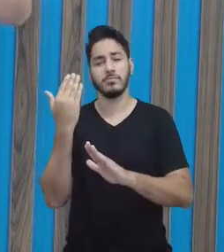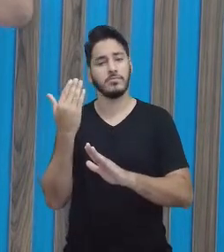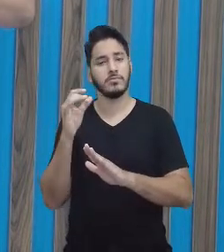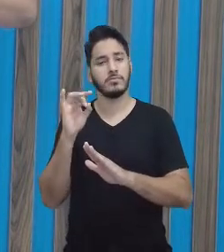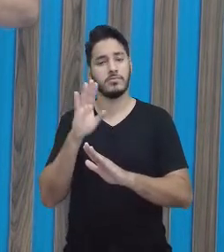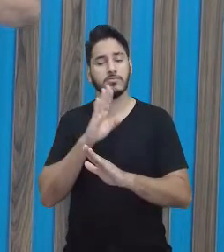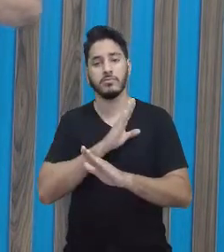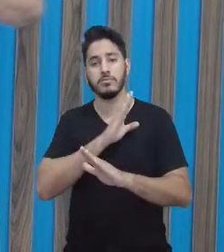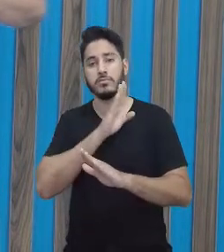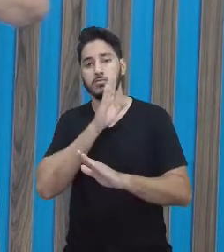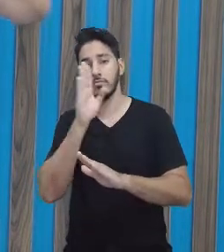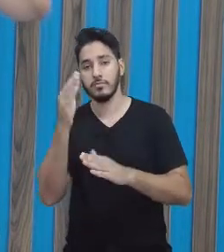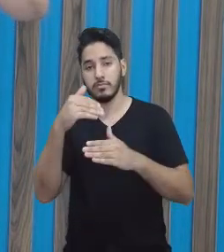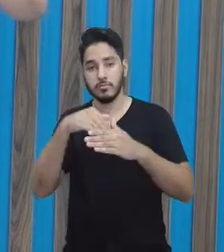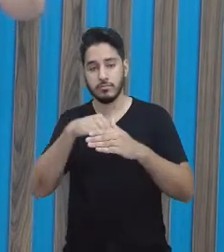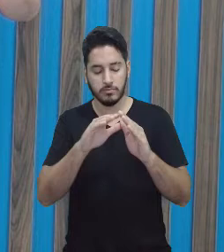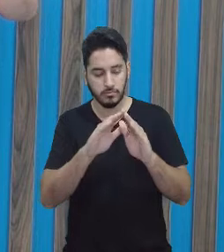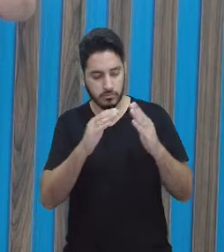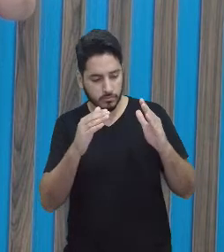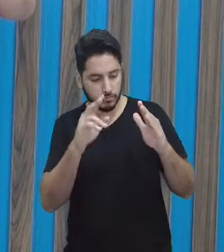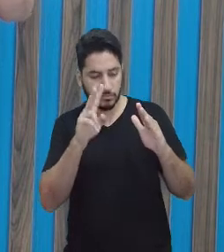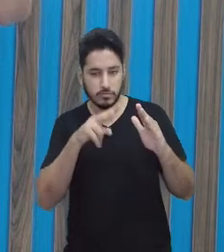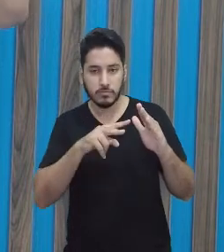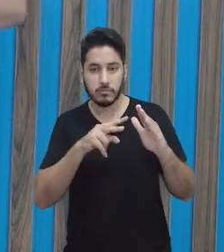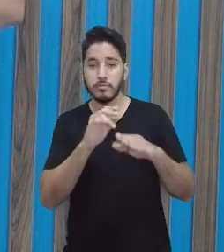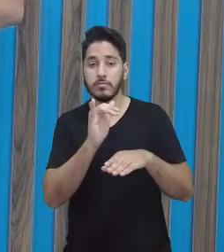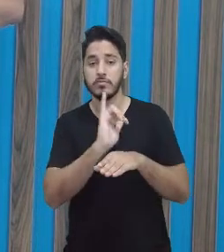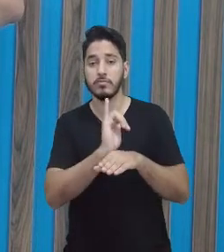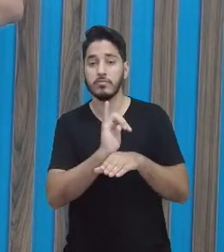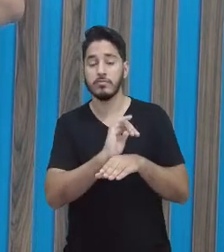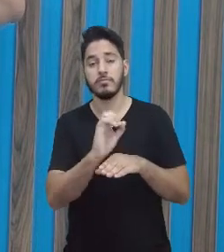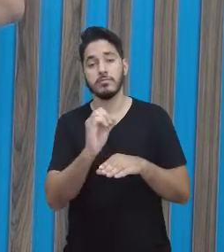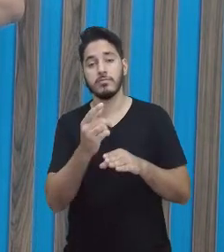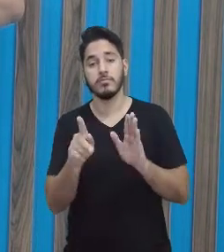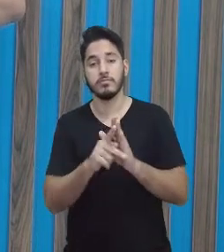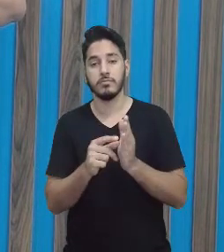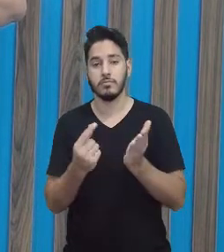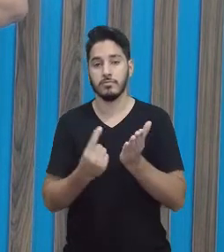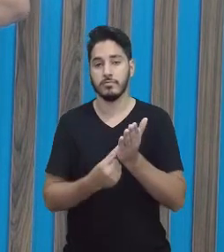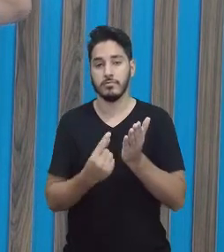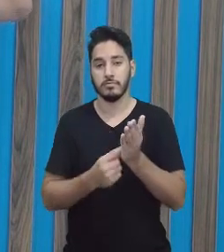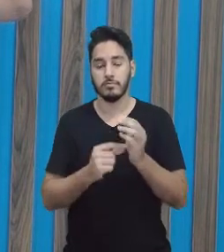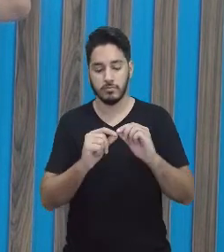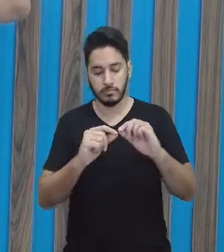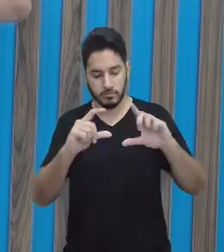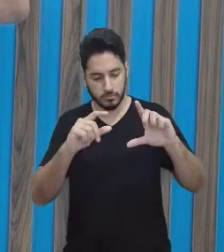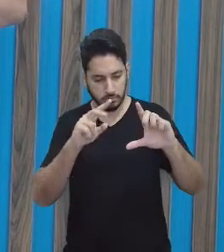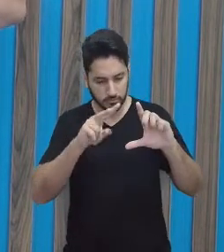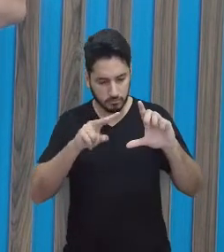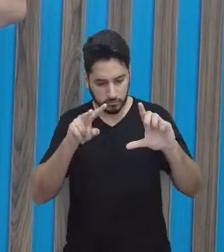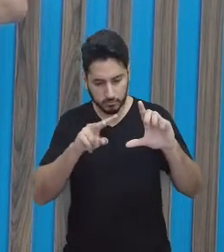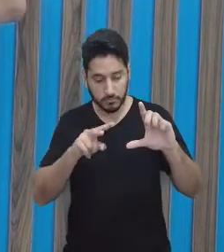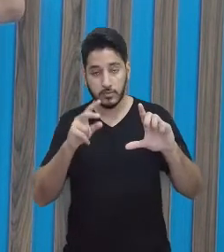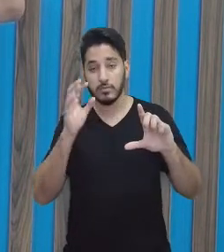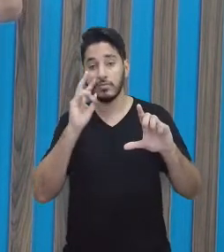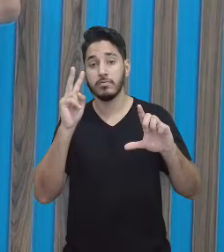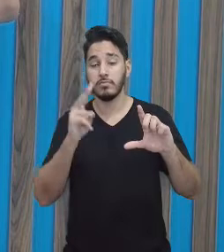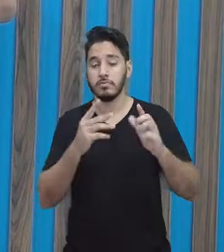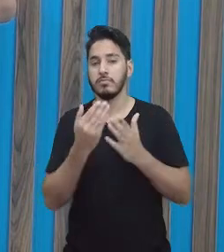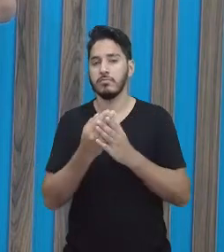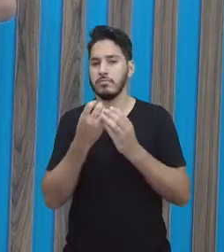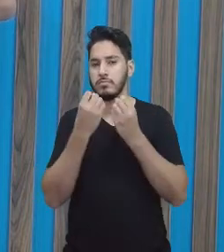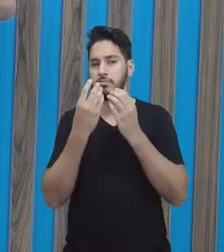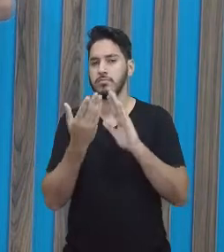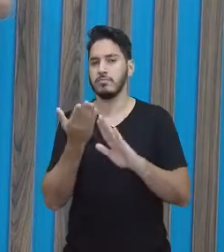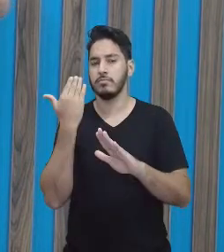só ir lá no repositório, no YouTube ou no repositório do aplicativo e assistir, porque tá bem legal.